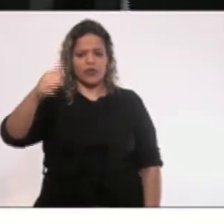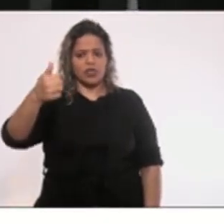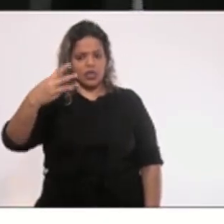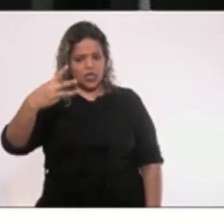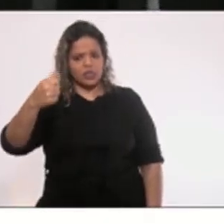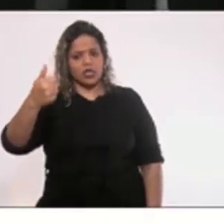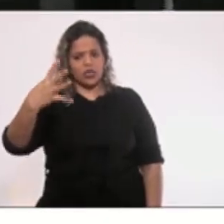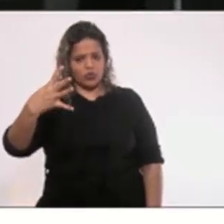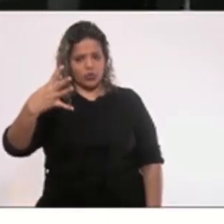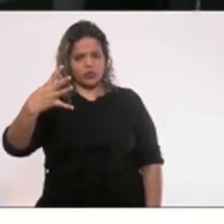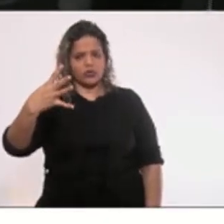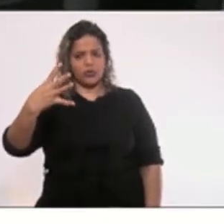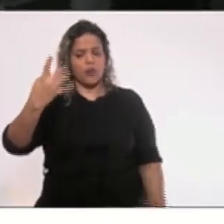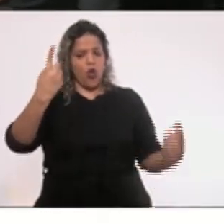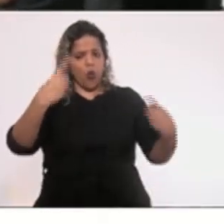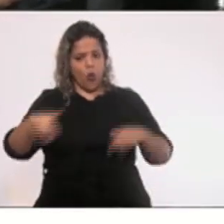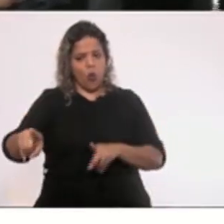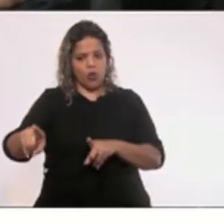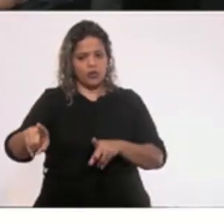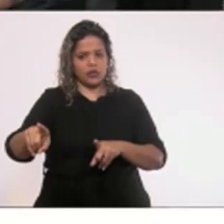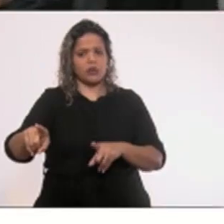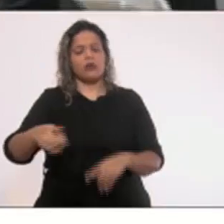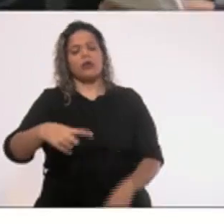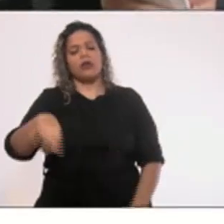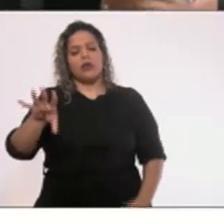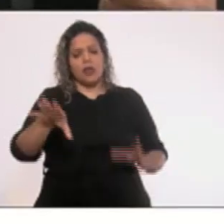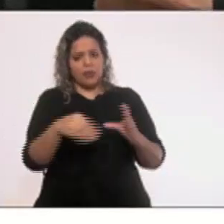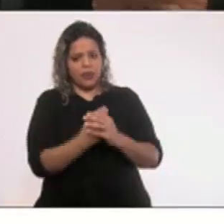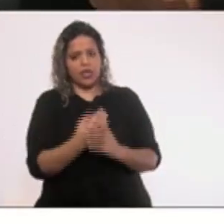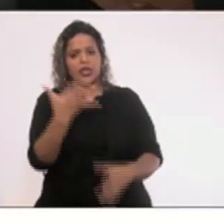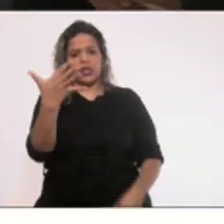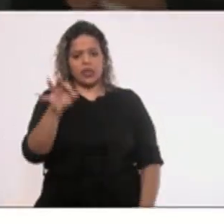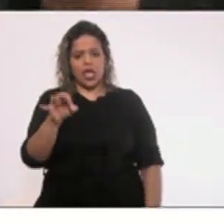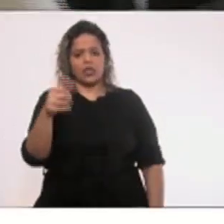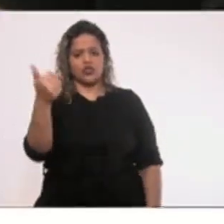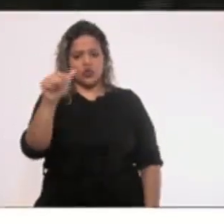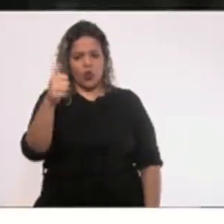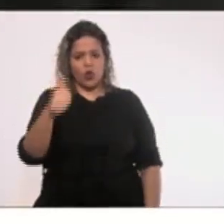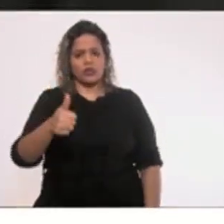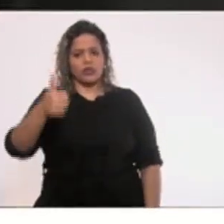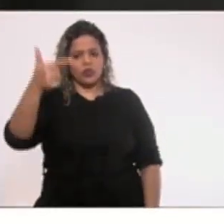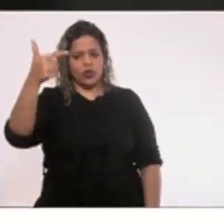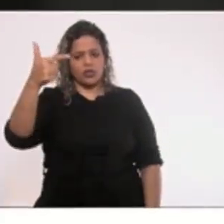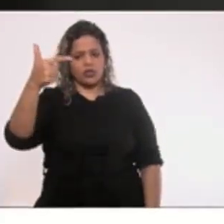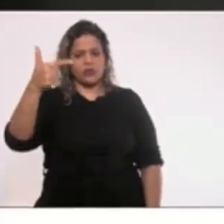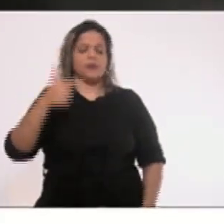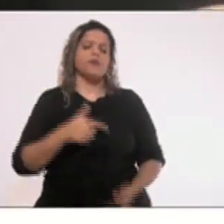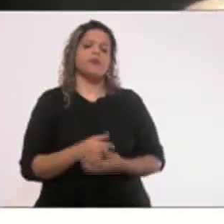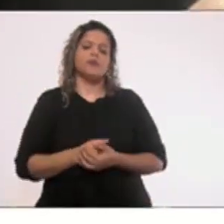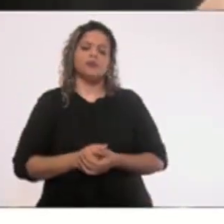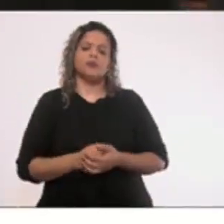13 e 14 e contrário às emendas 10, 11 e 12.